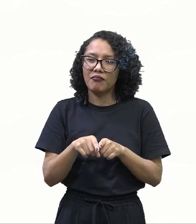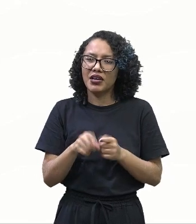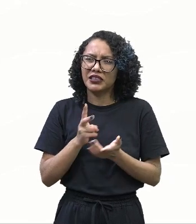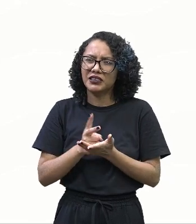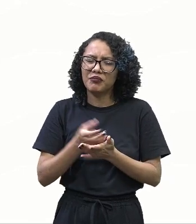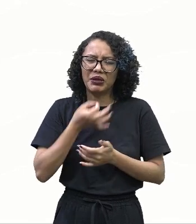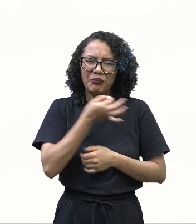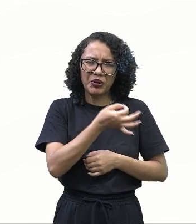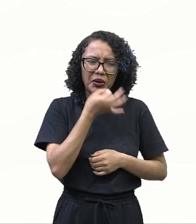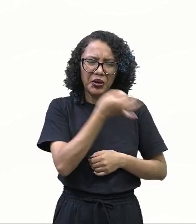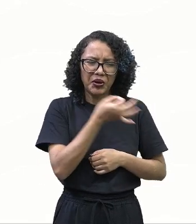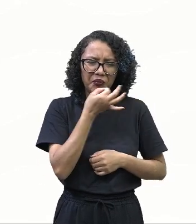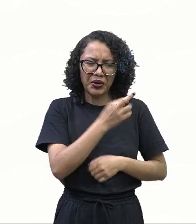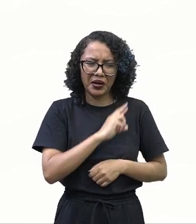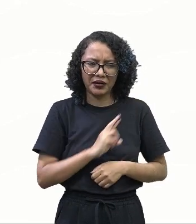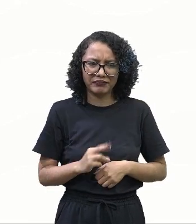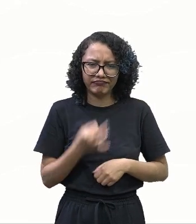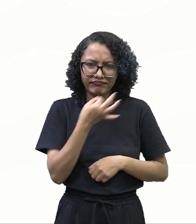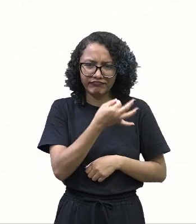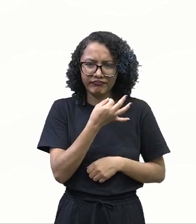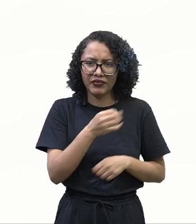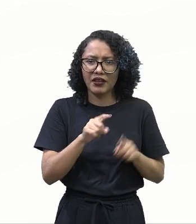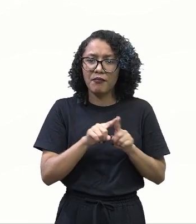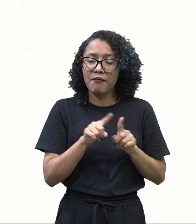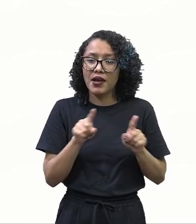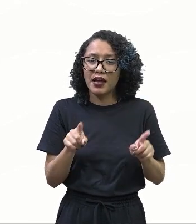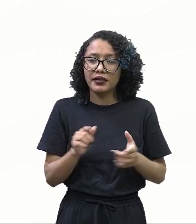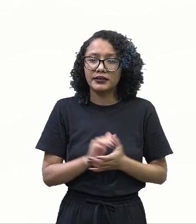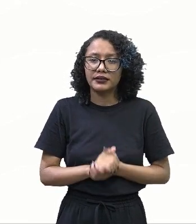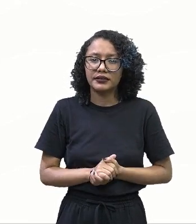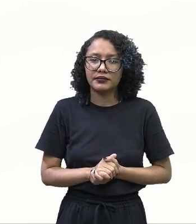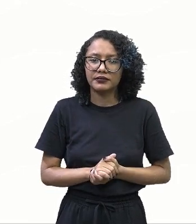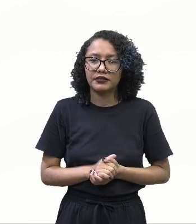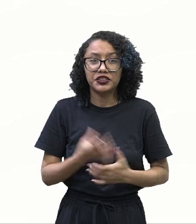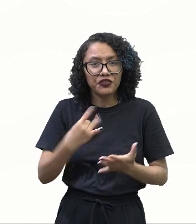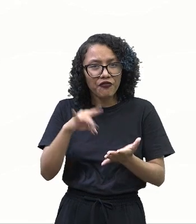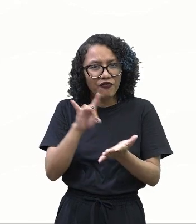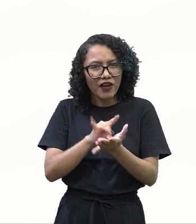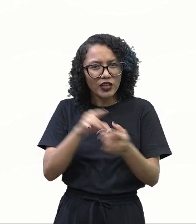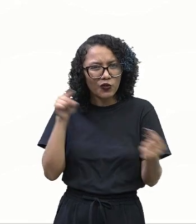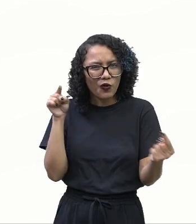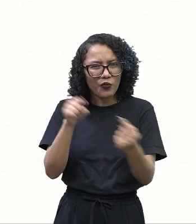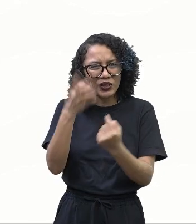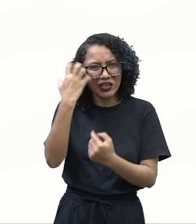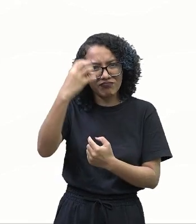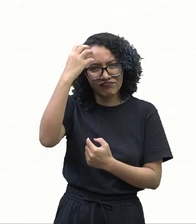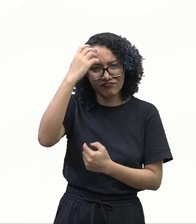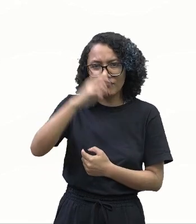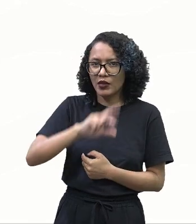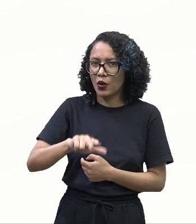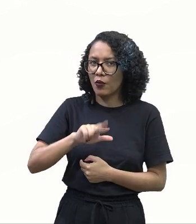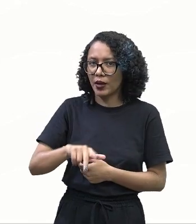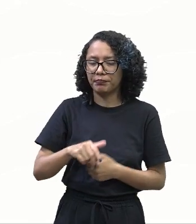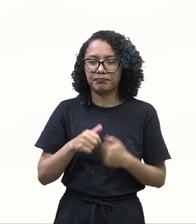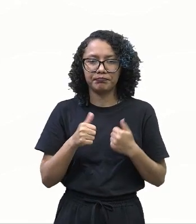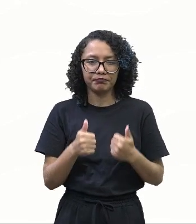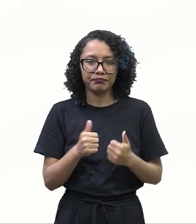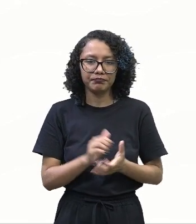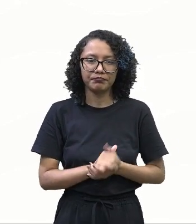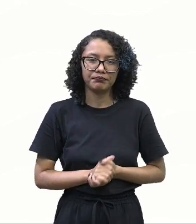a República. No entanto, não era declarado de fato um movimento monarquista. Então, o que vai